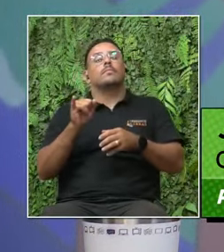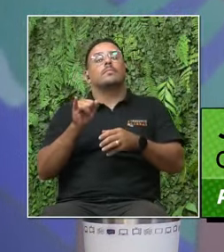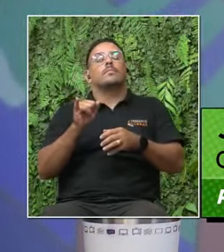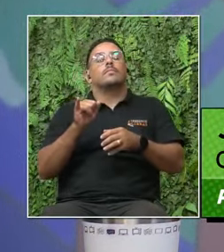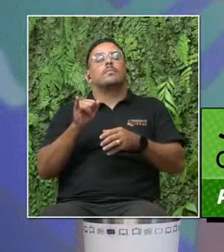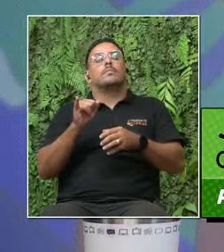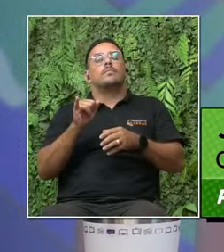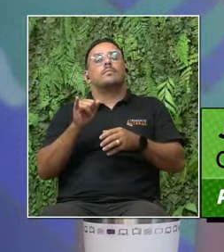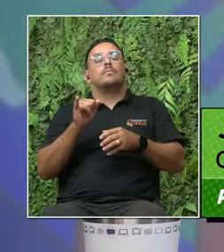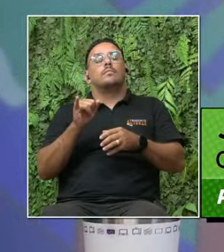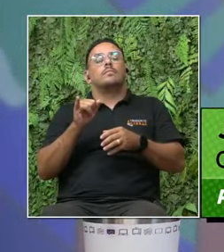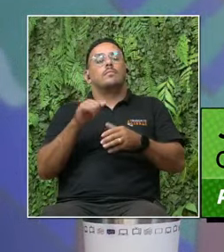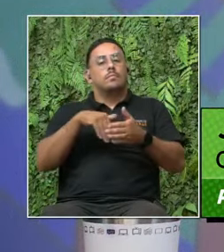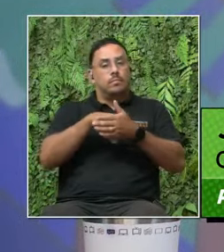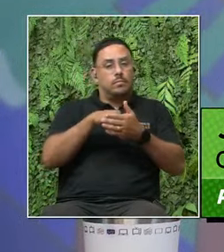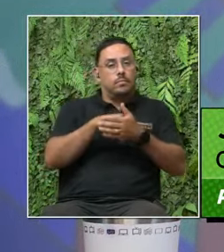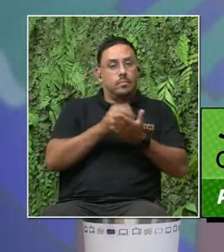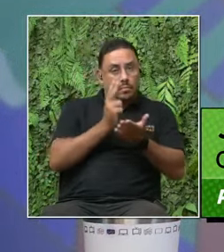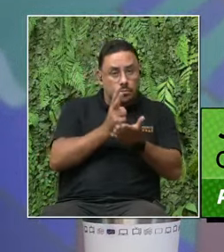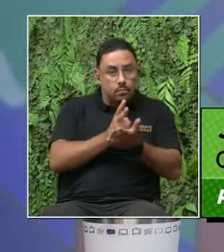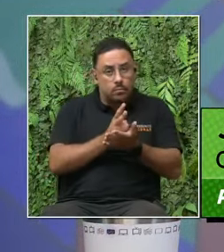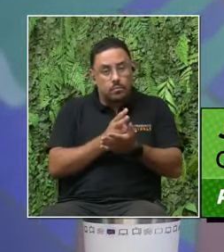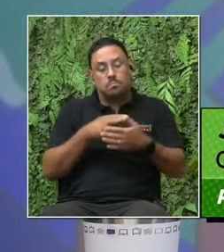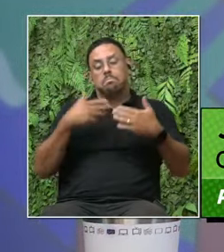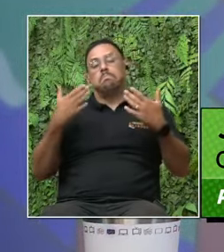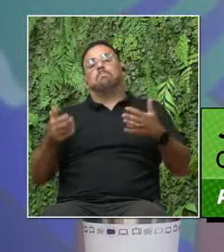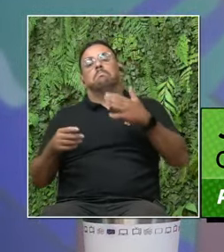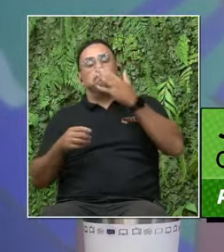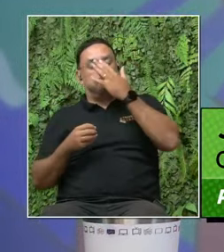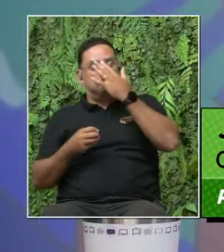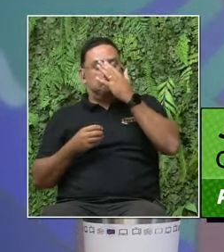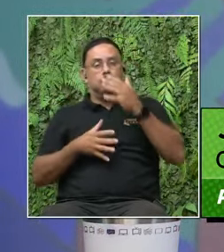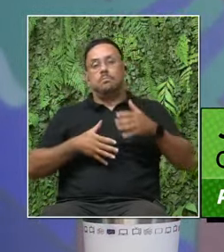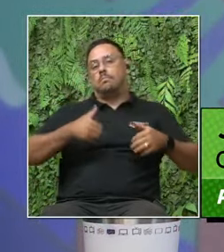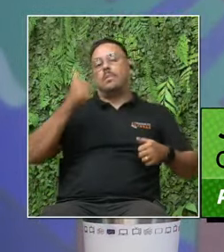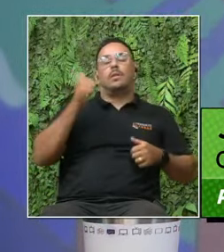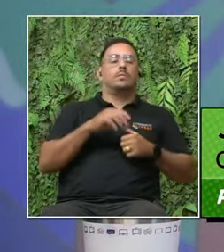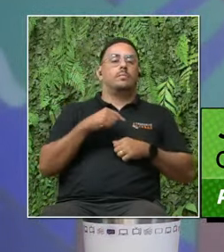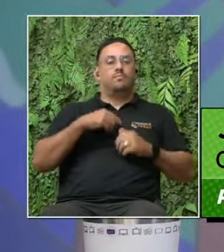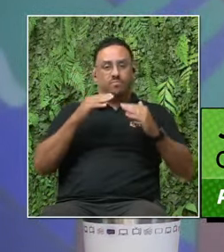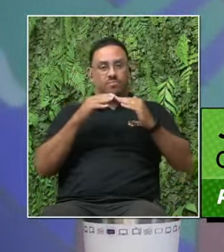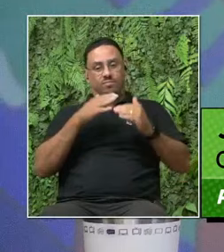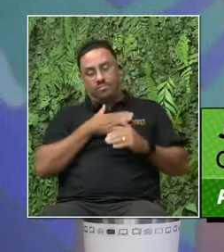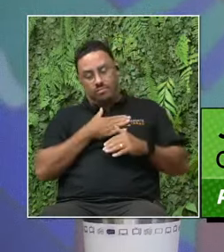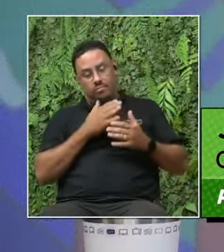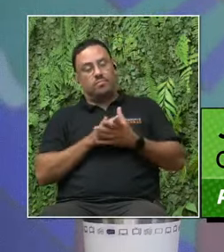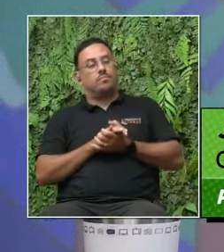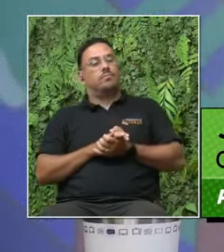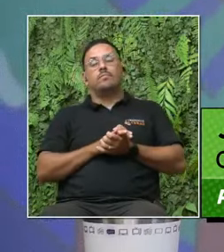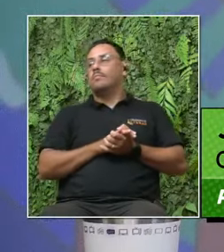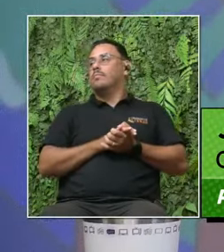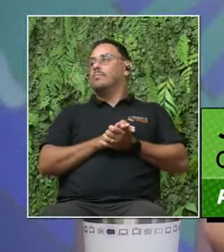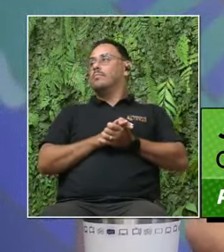eh fossem assim cara era muito melhor não sei se concordam